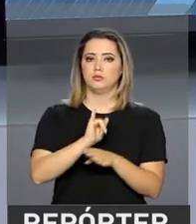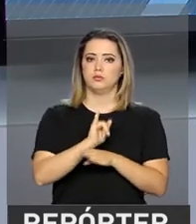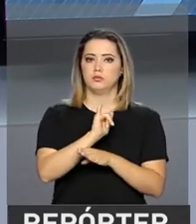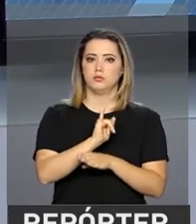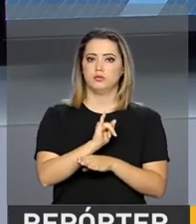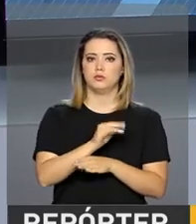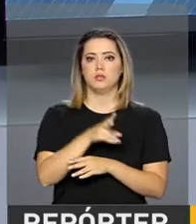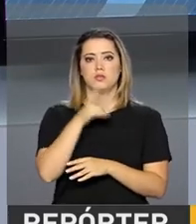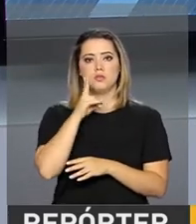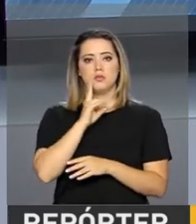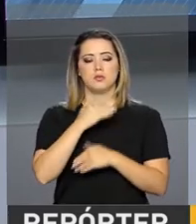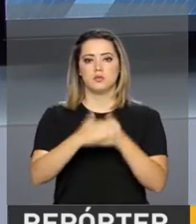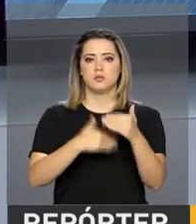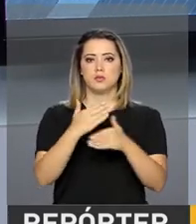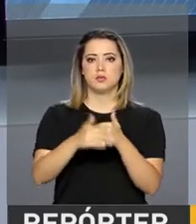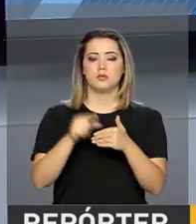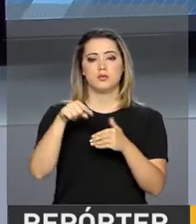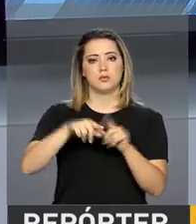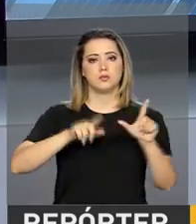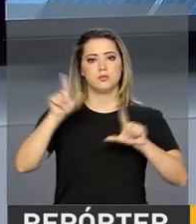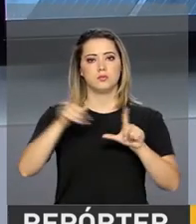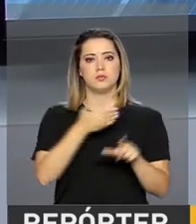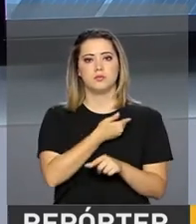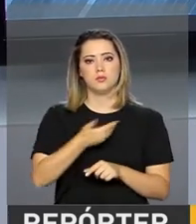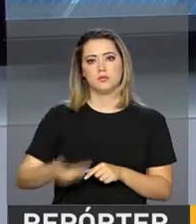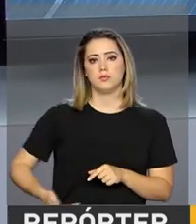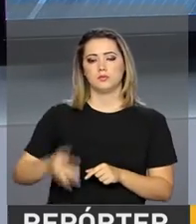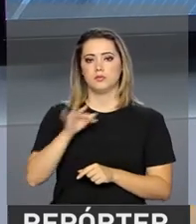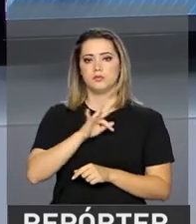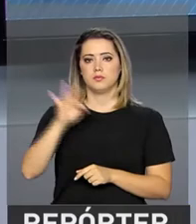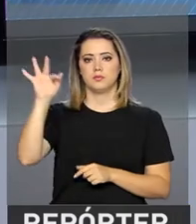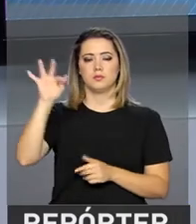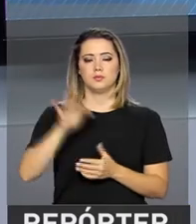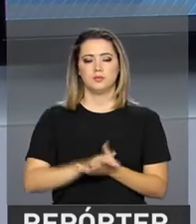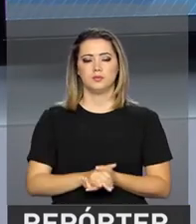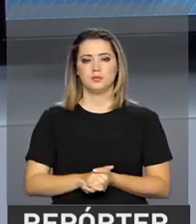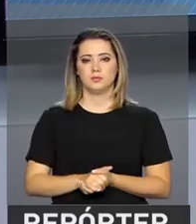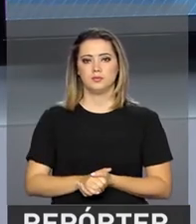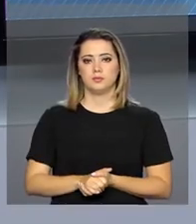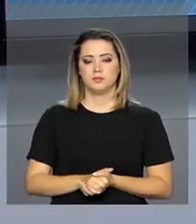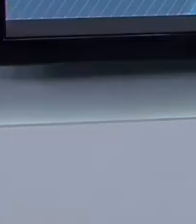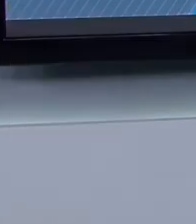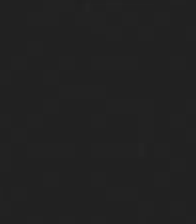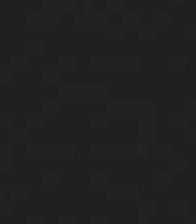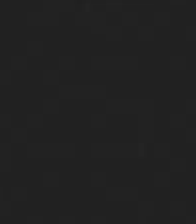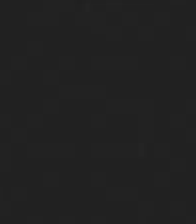também na internet. E continue com a gente aqui na NBR, a TV do Governo Federal.